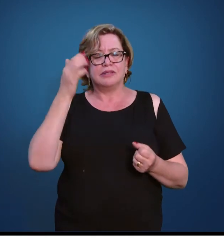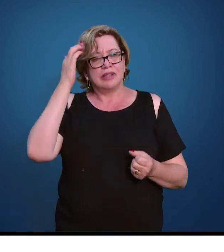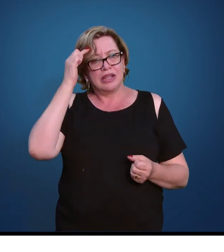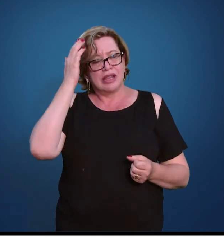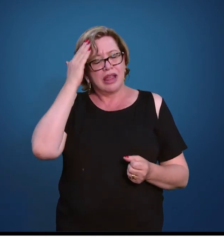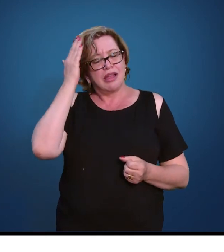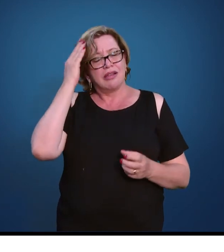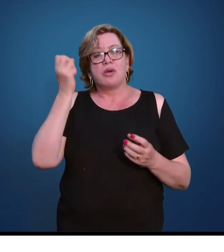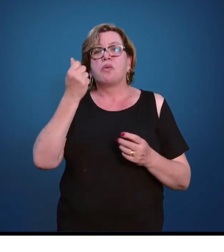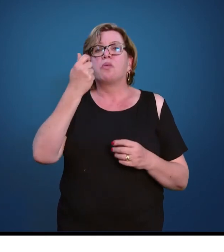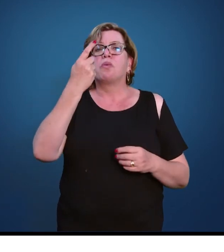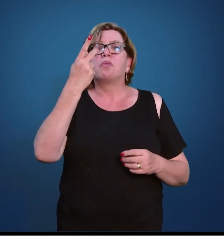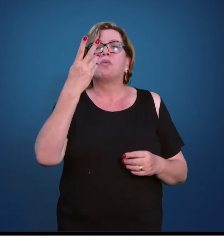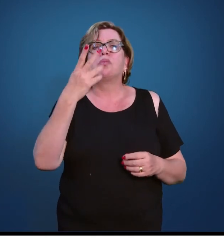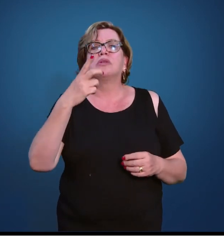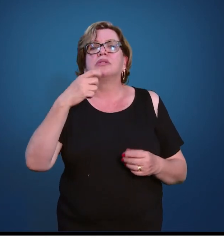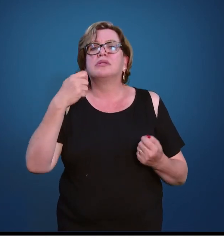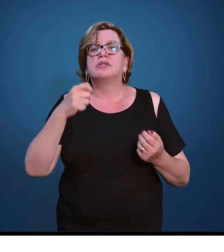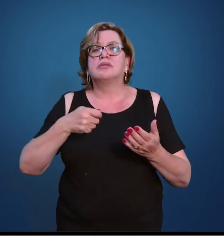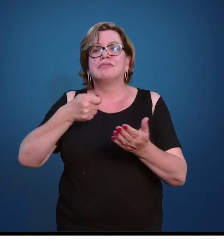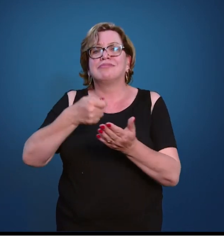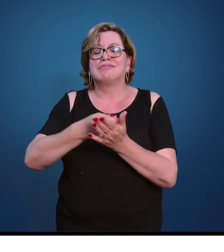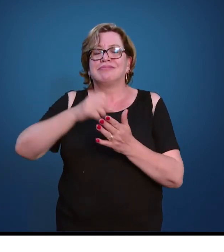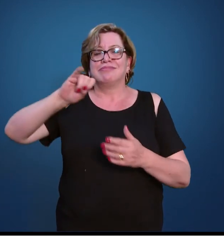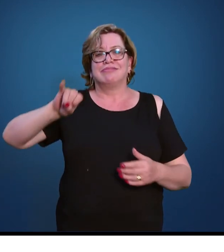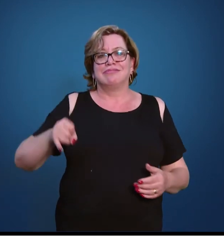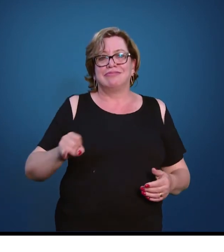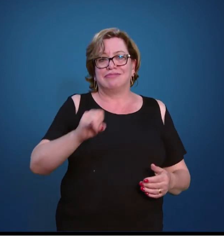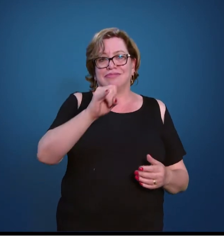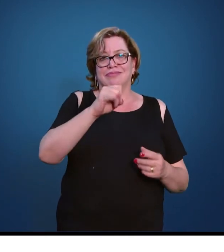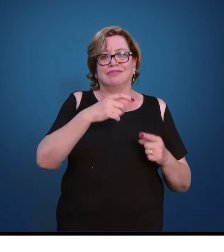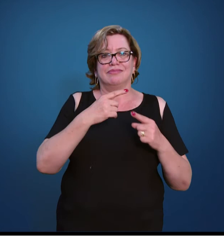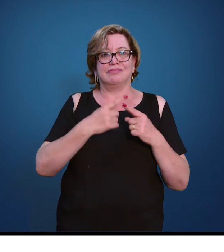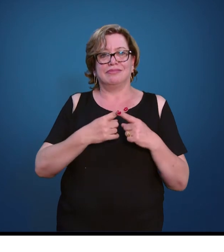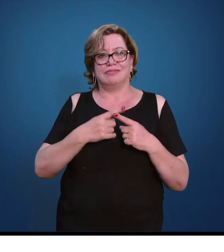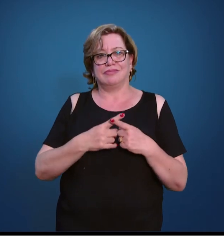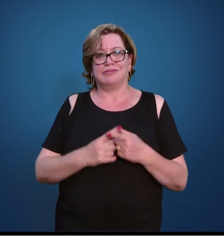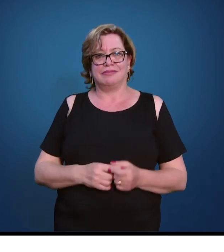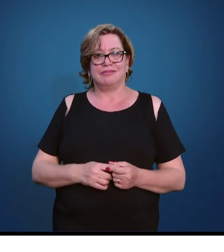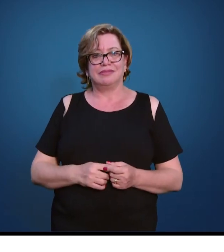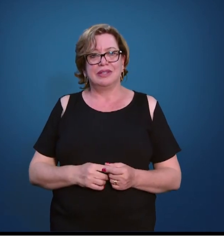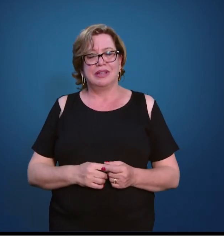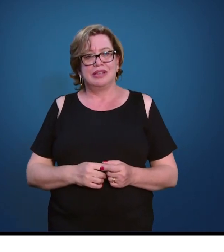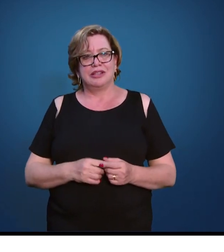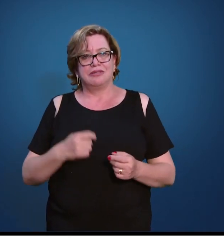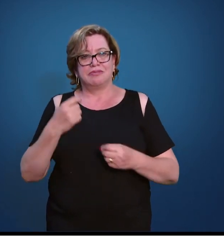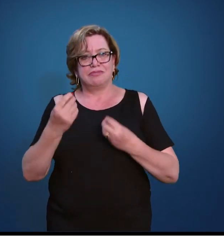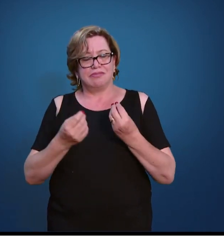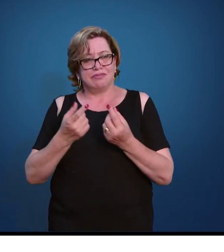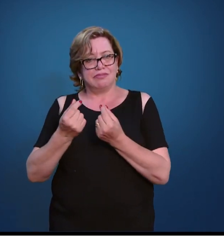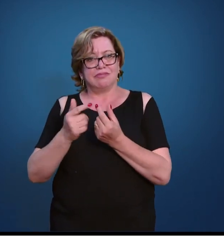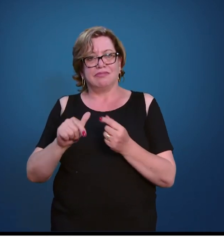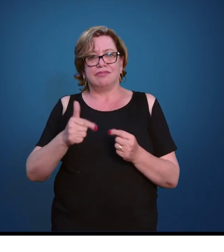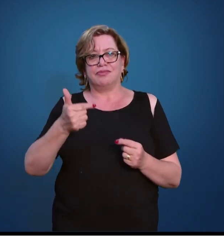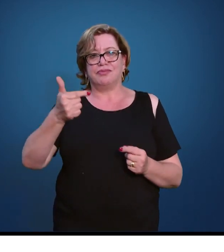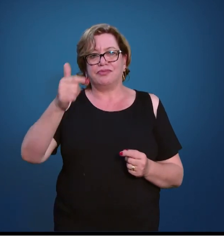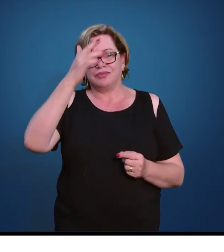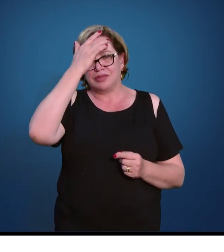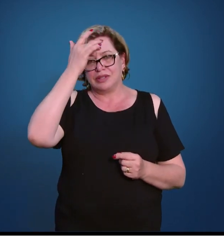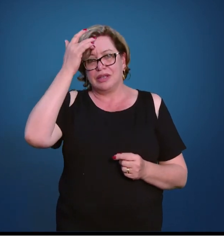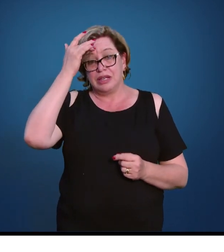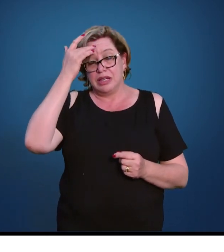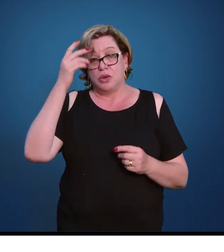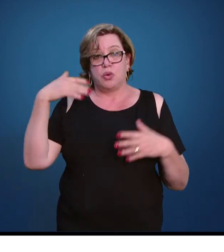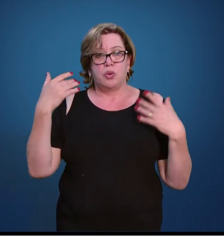que eu provavelmente vou ter que pagar de juro. Porque capital de terceiros é